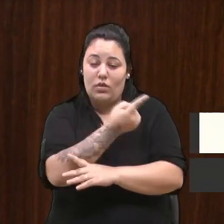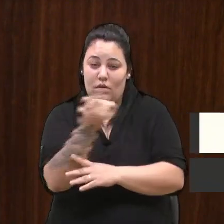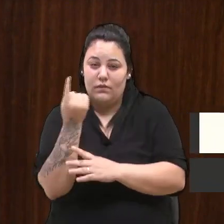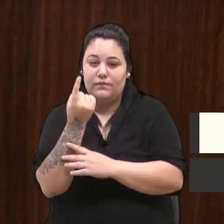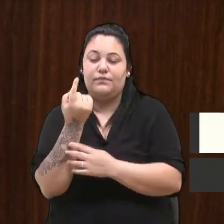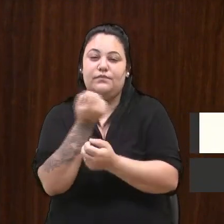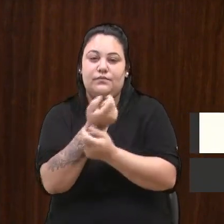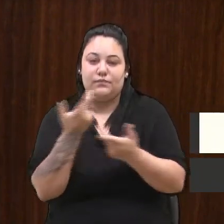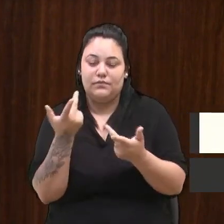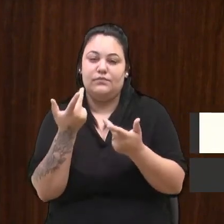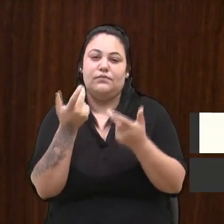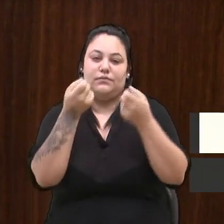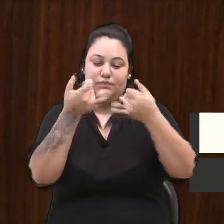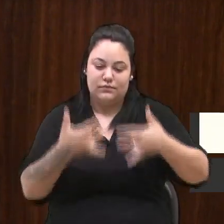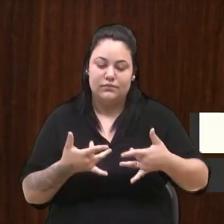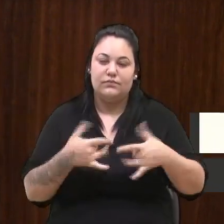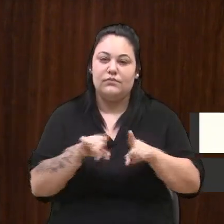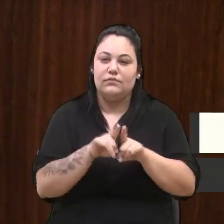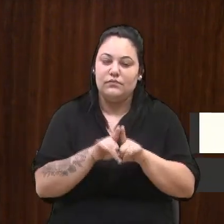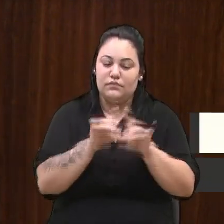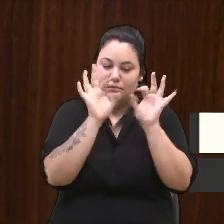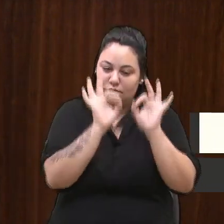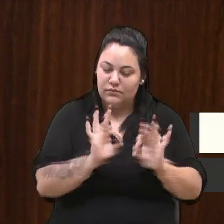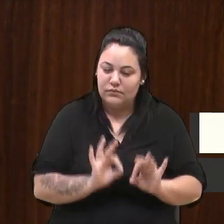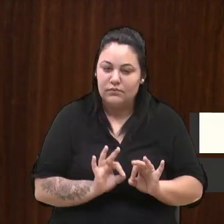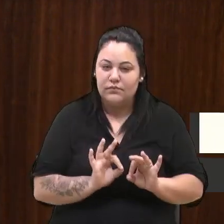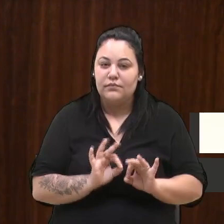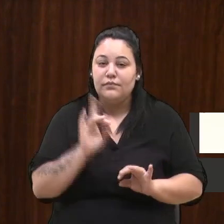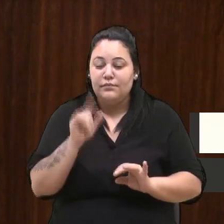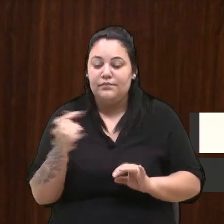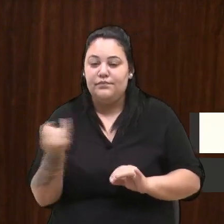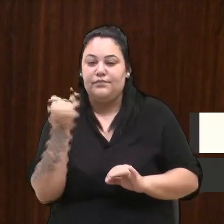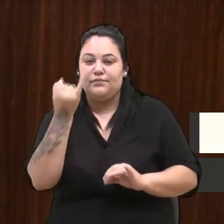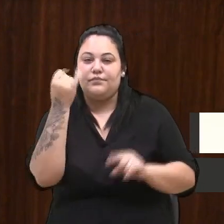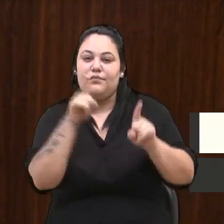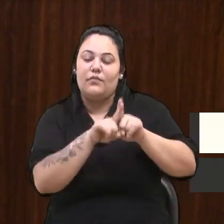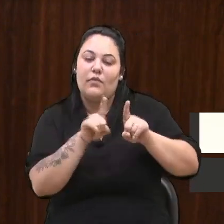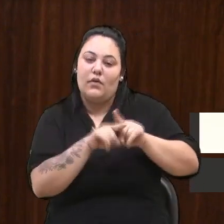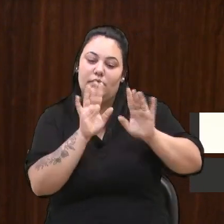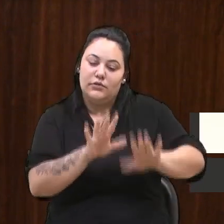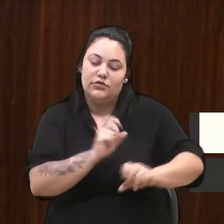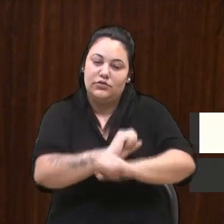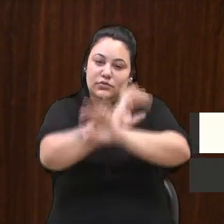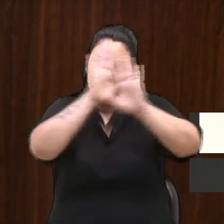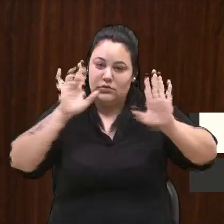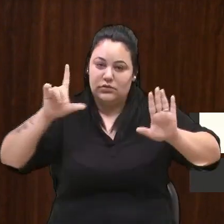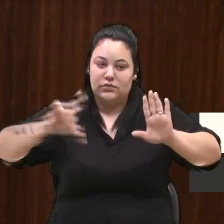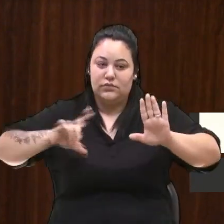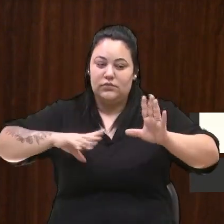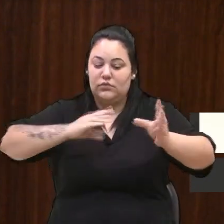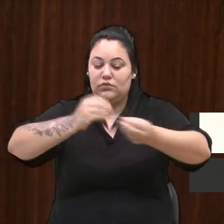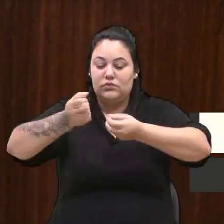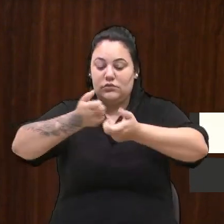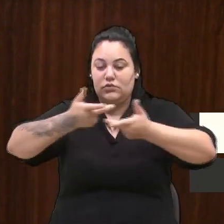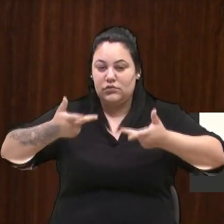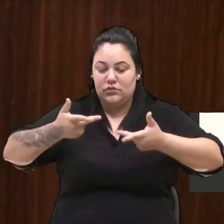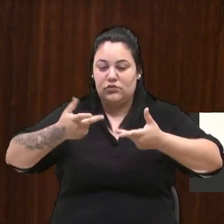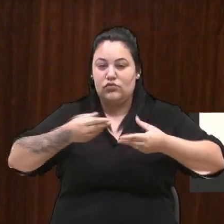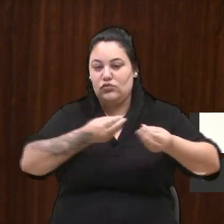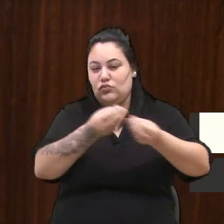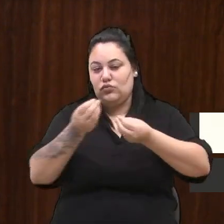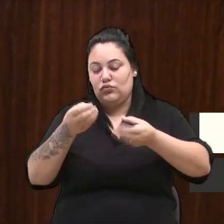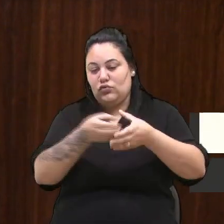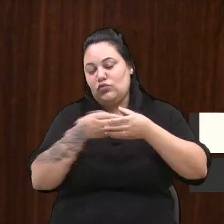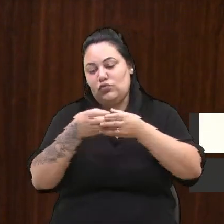isso, mas é também importante a gente pontuar que a gente teve processos de muita